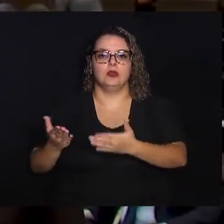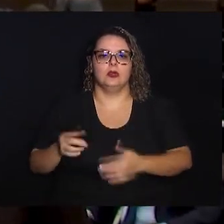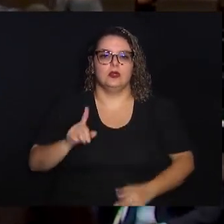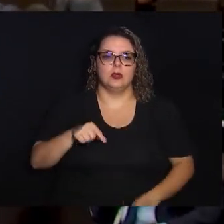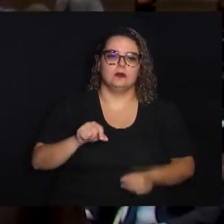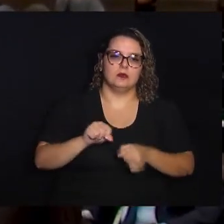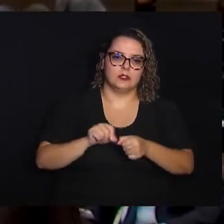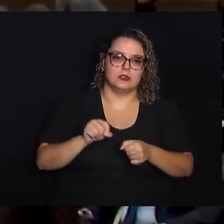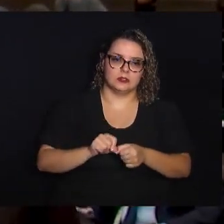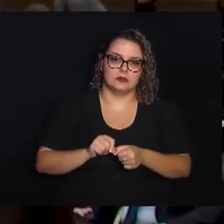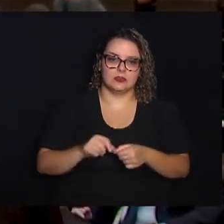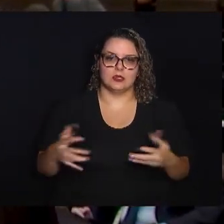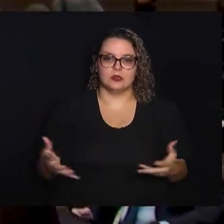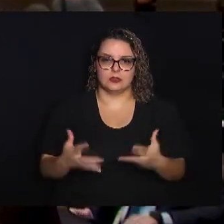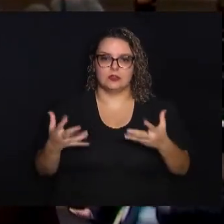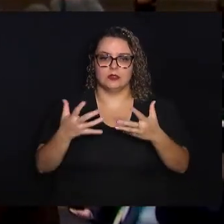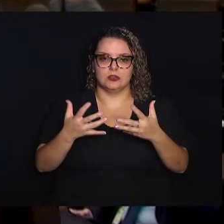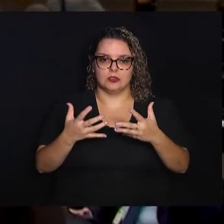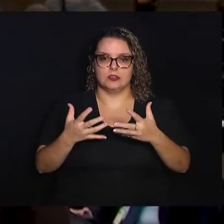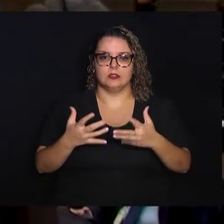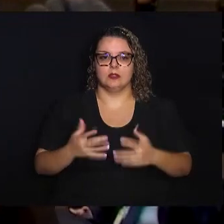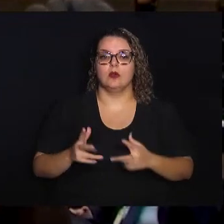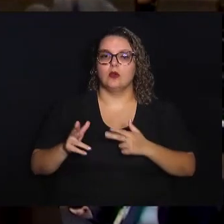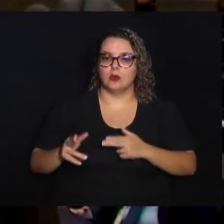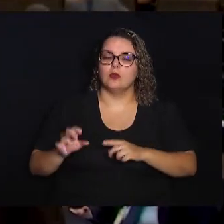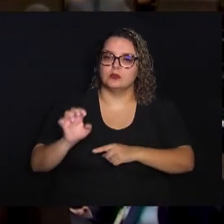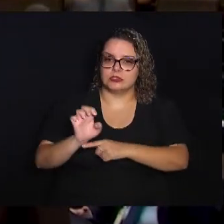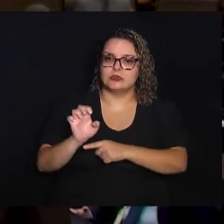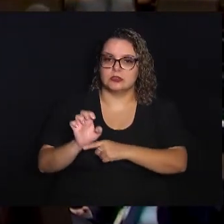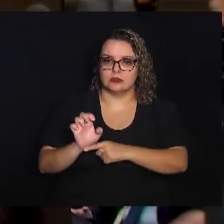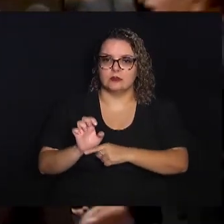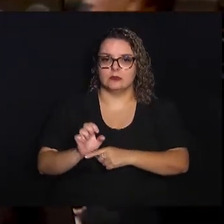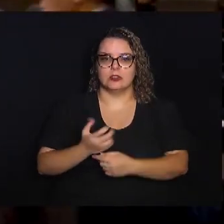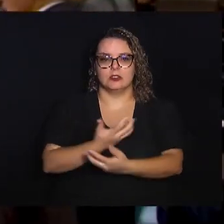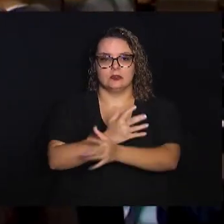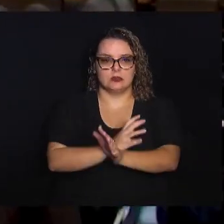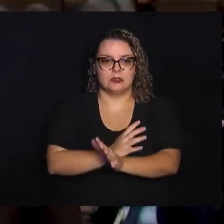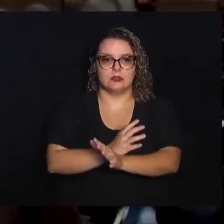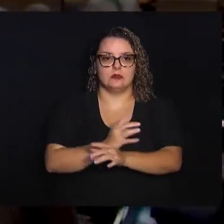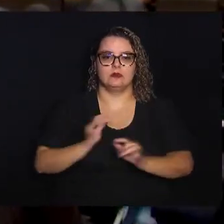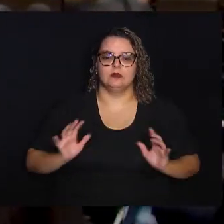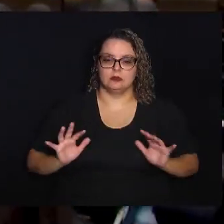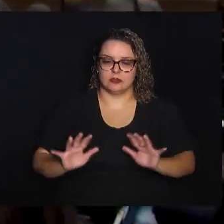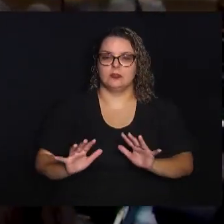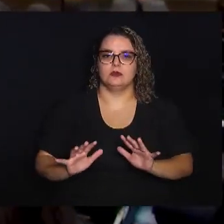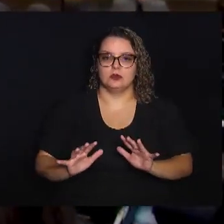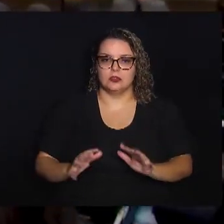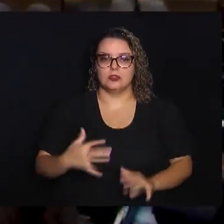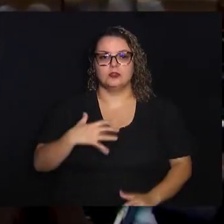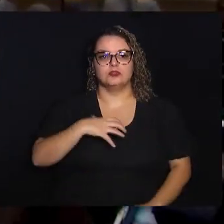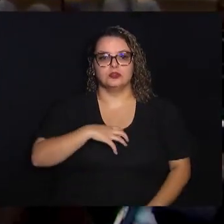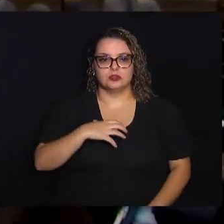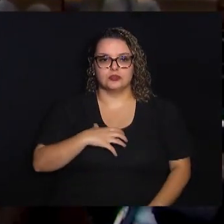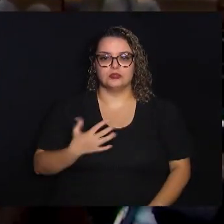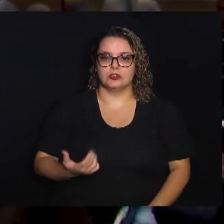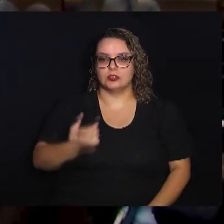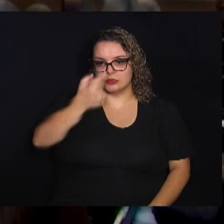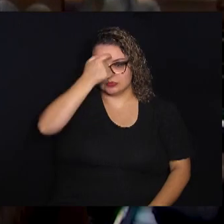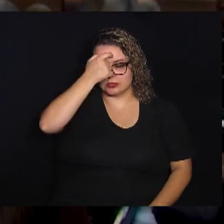fazer, incentivar sim, enquanto Estado, para que esses vazios urbanos sejam ocupados de forma